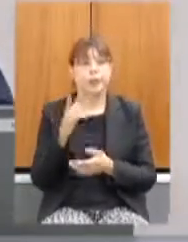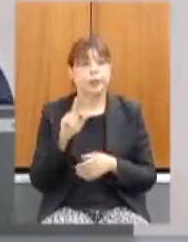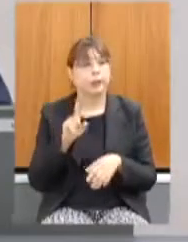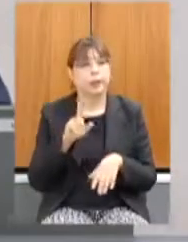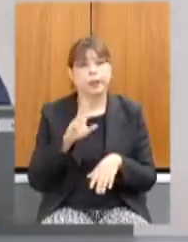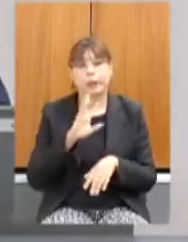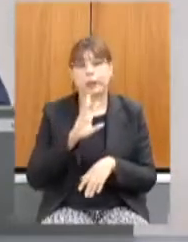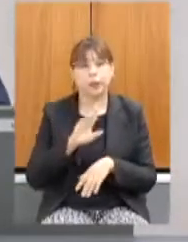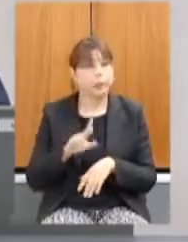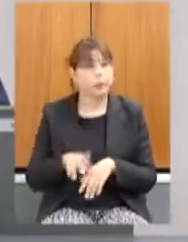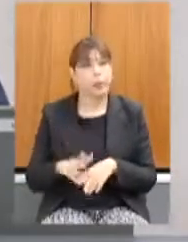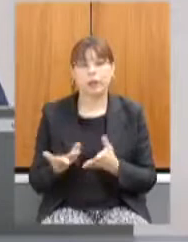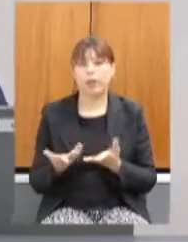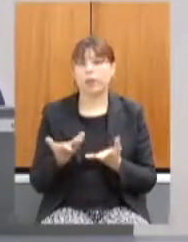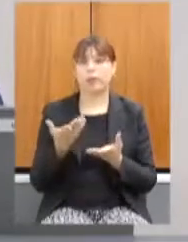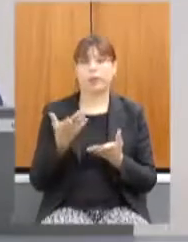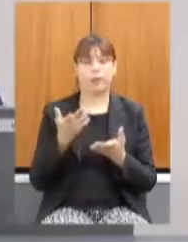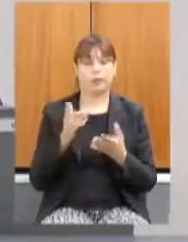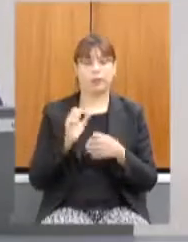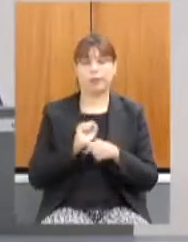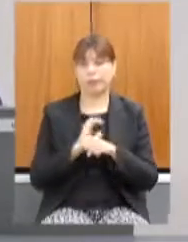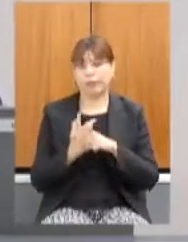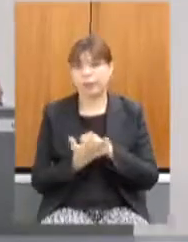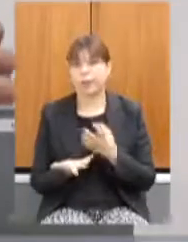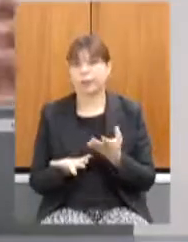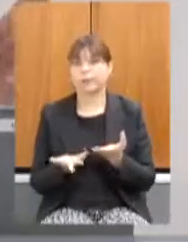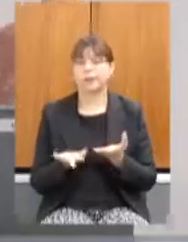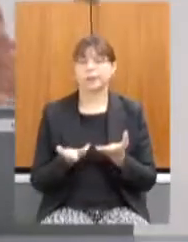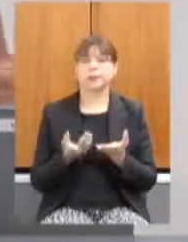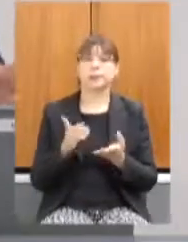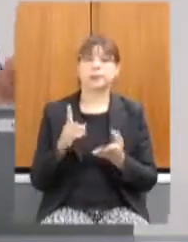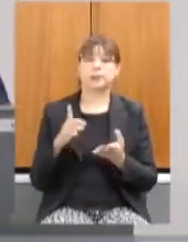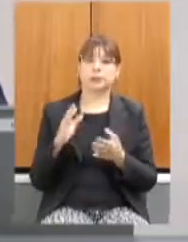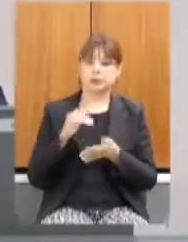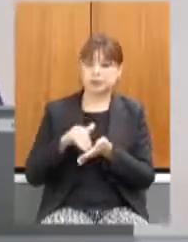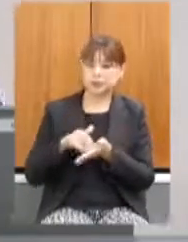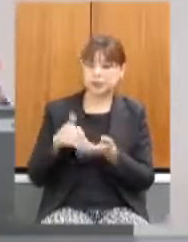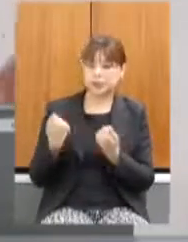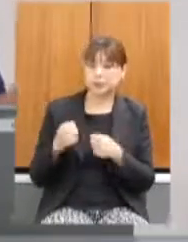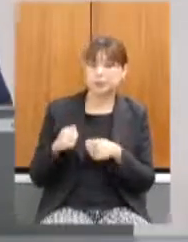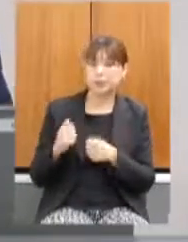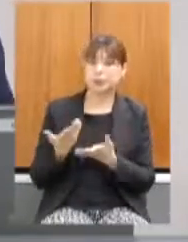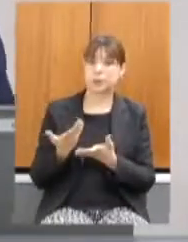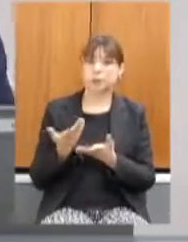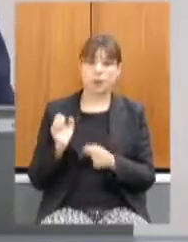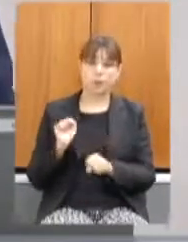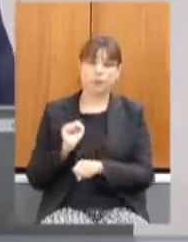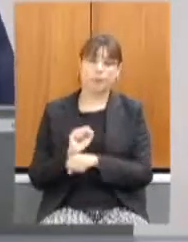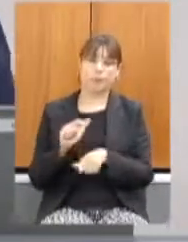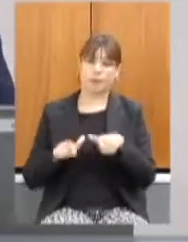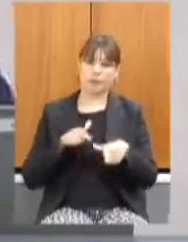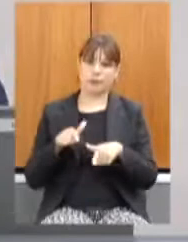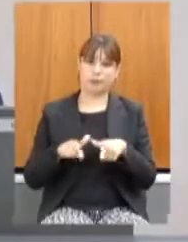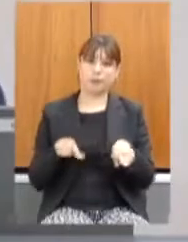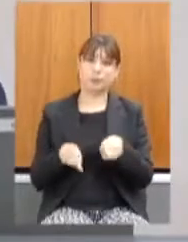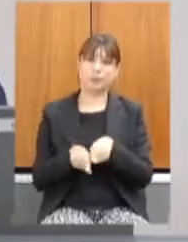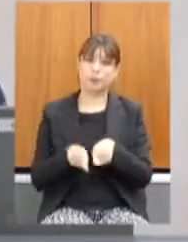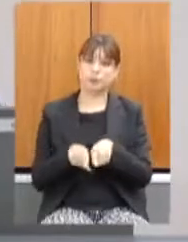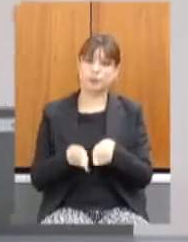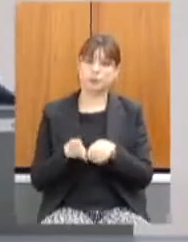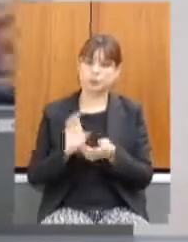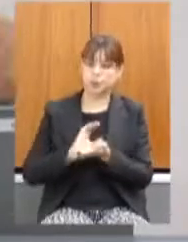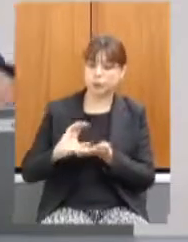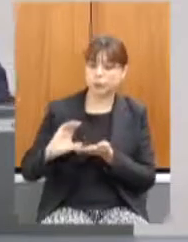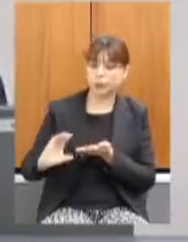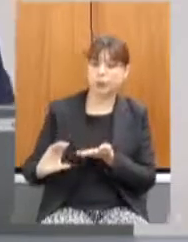que a secretaria teve que hipertrofiar o seu trabalho e os recursos disponibilizados